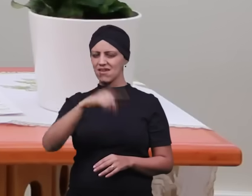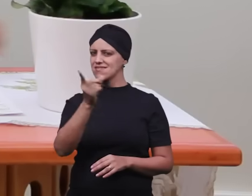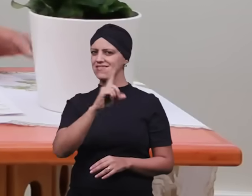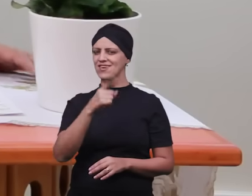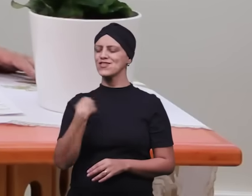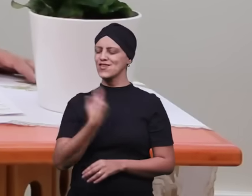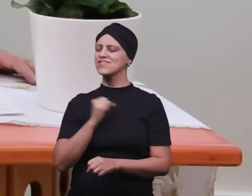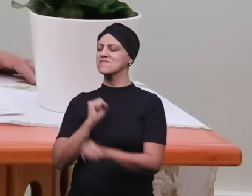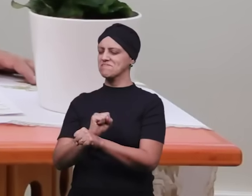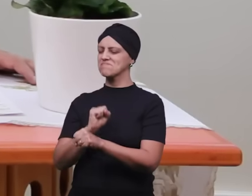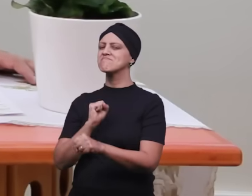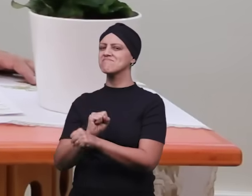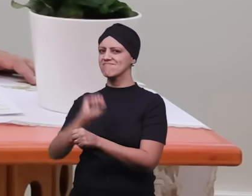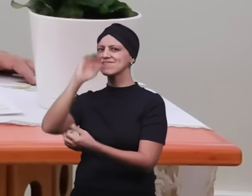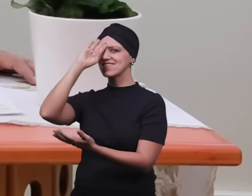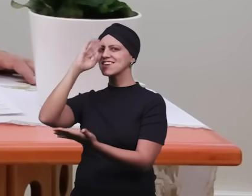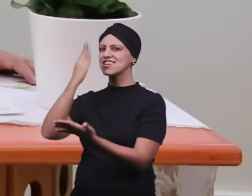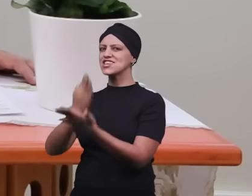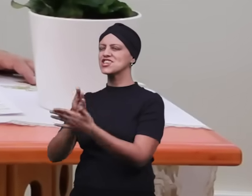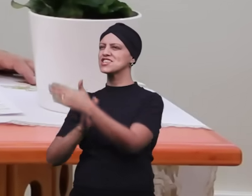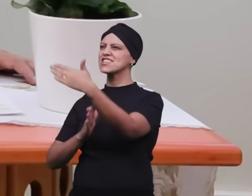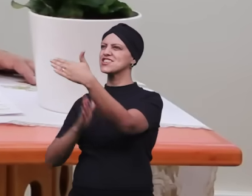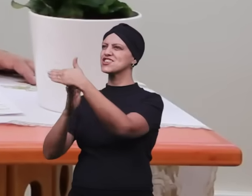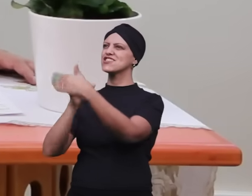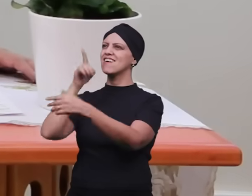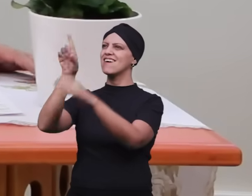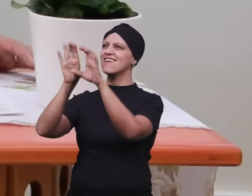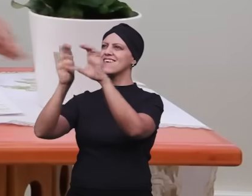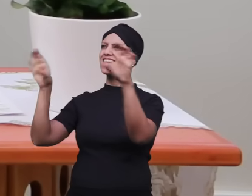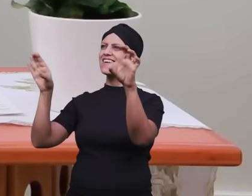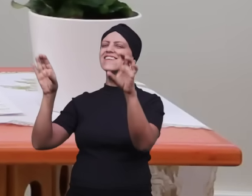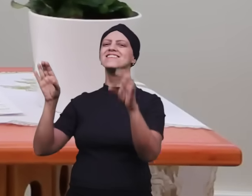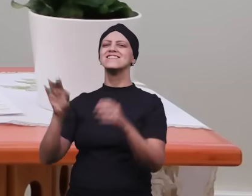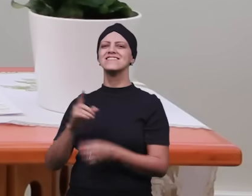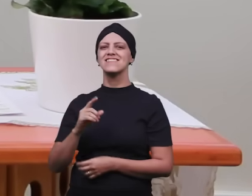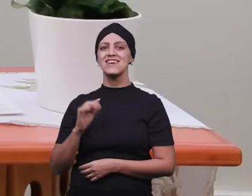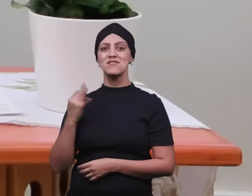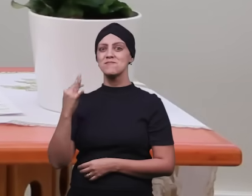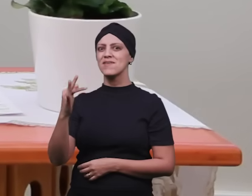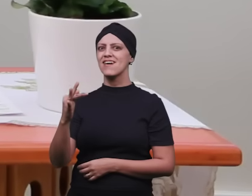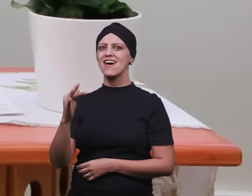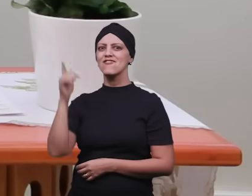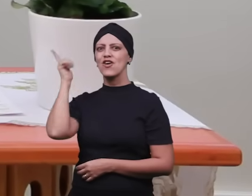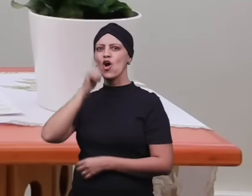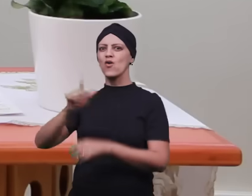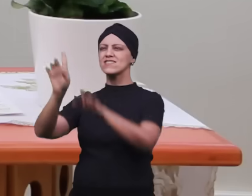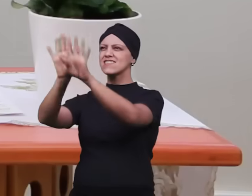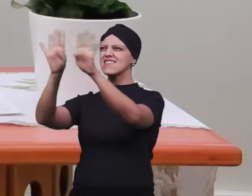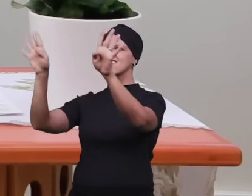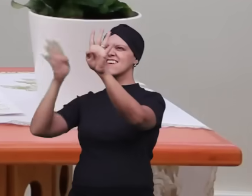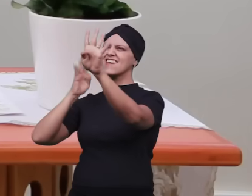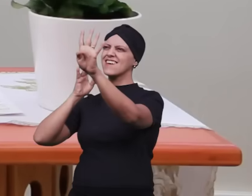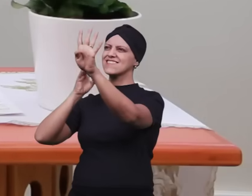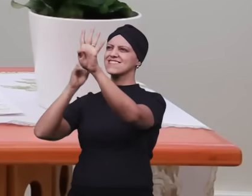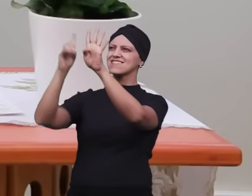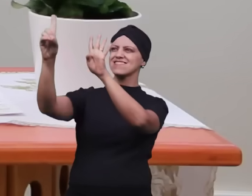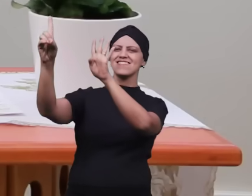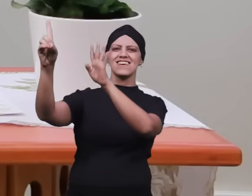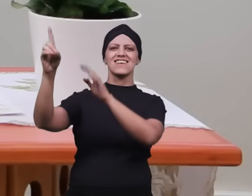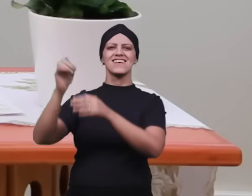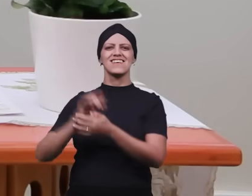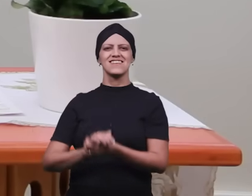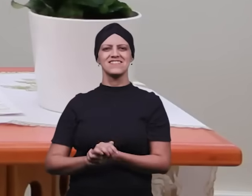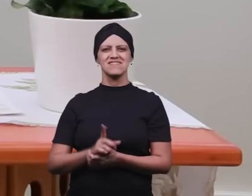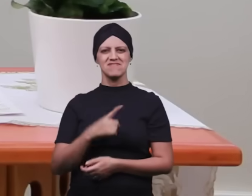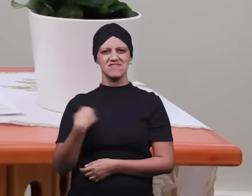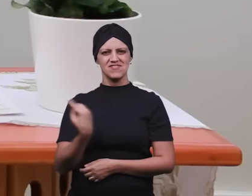esperança é chegar nesse lugar celestial. A nossa alegria é porque em breve nós entraremos nessa cidade. Nós